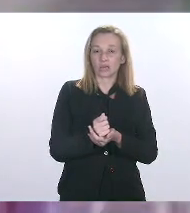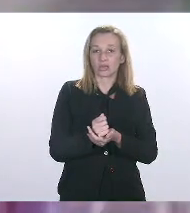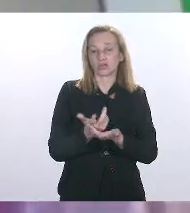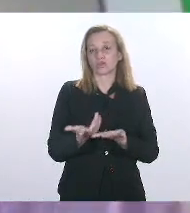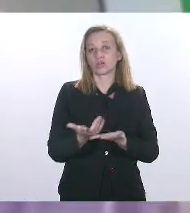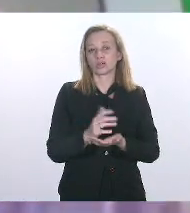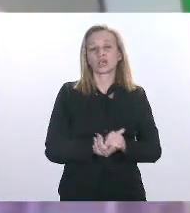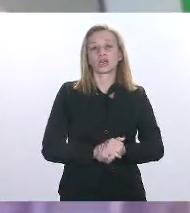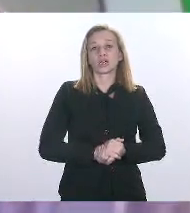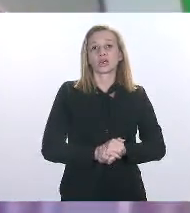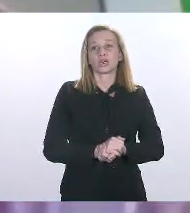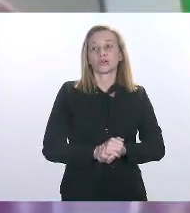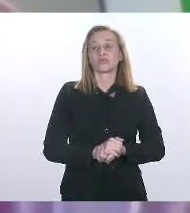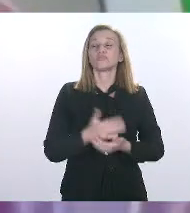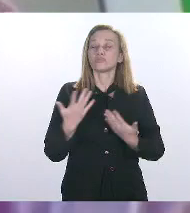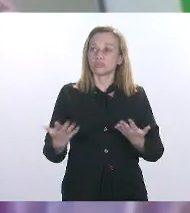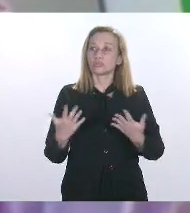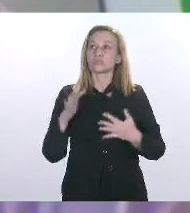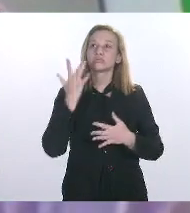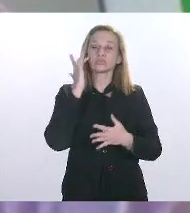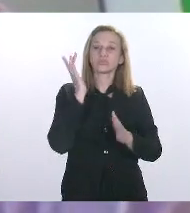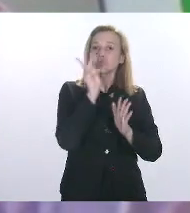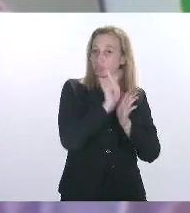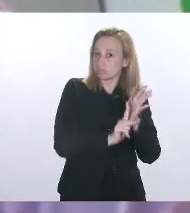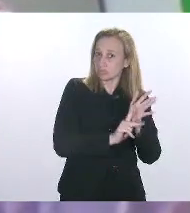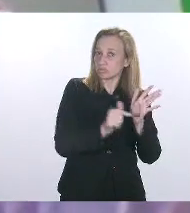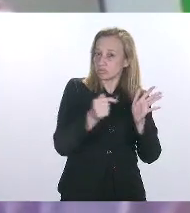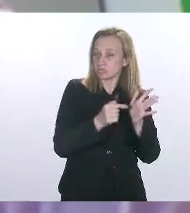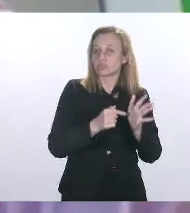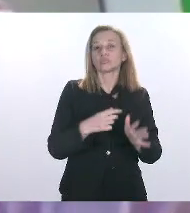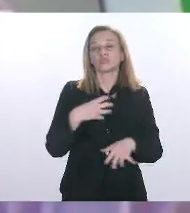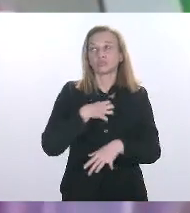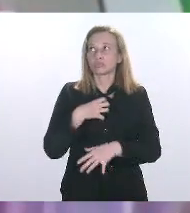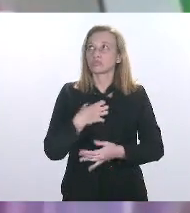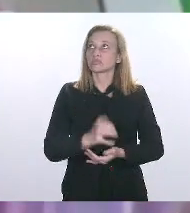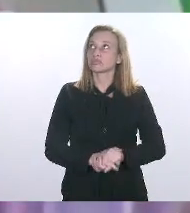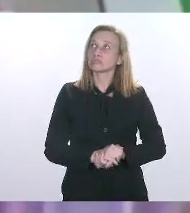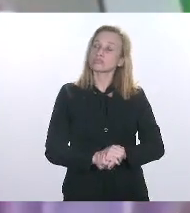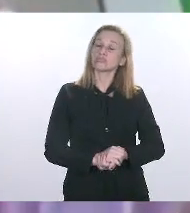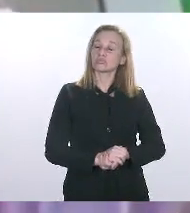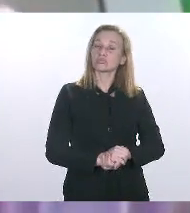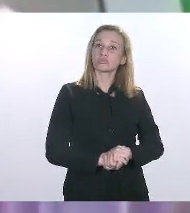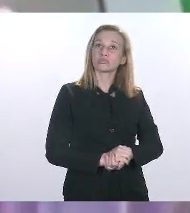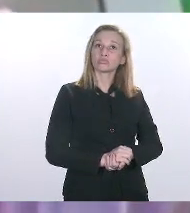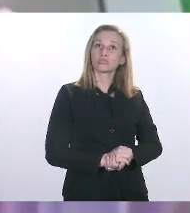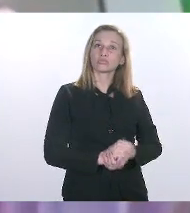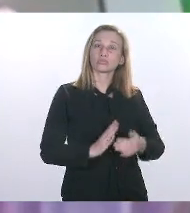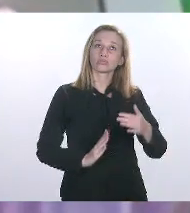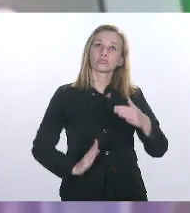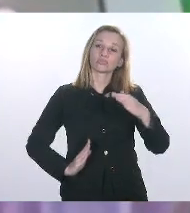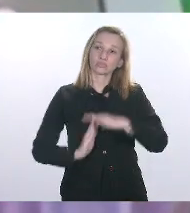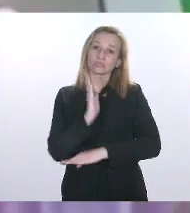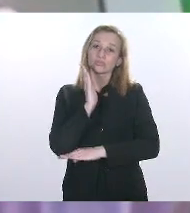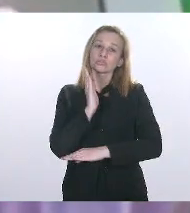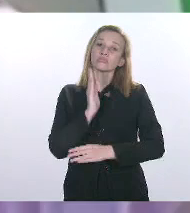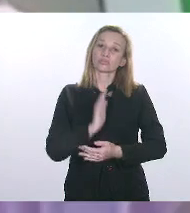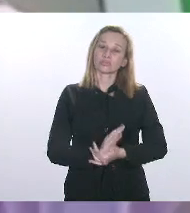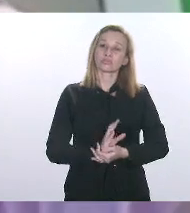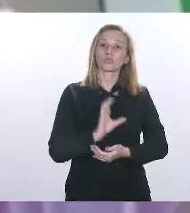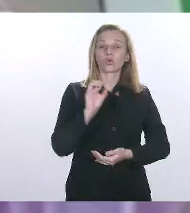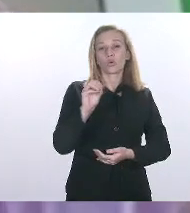Então, achamos que o projeto, nesse sentido, ultrapassa os limites do